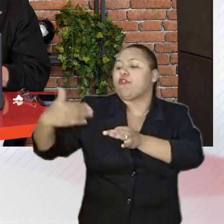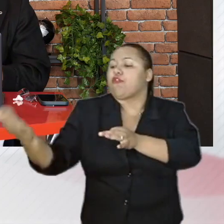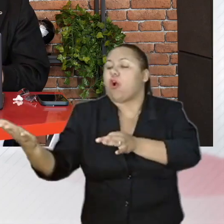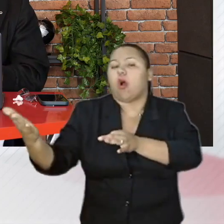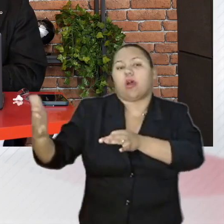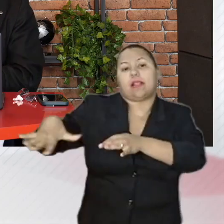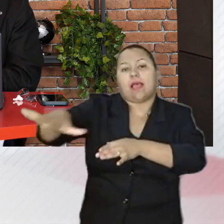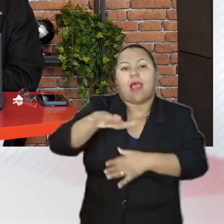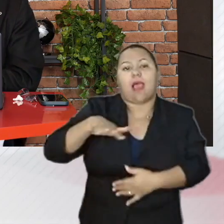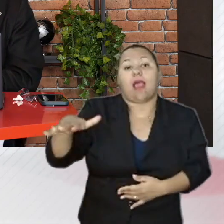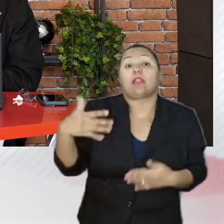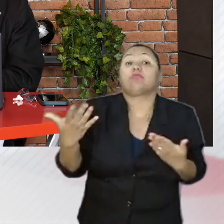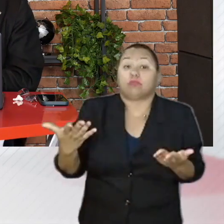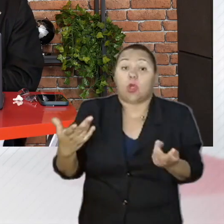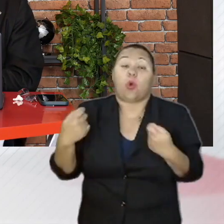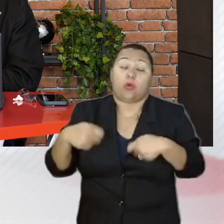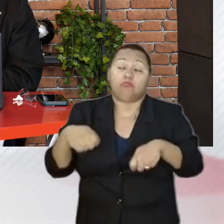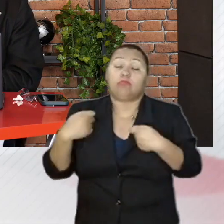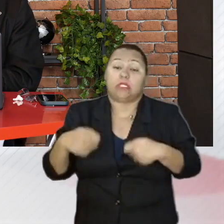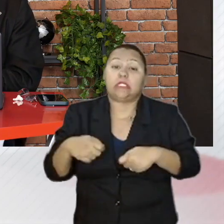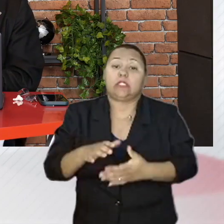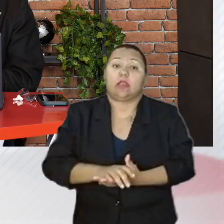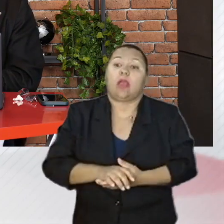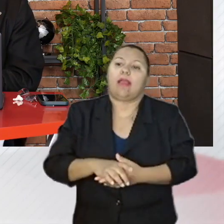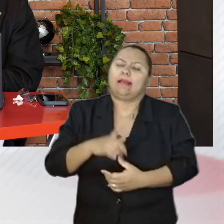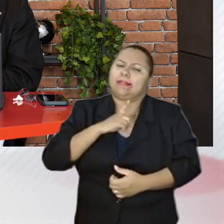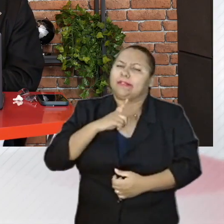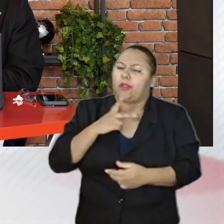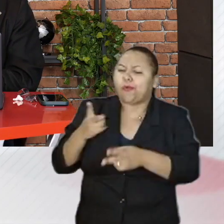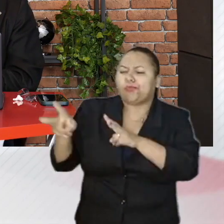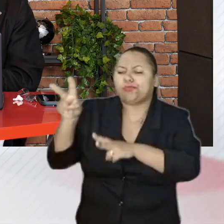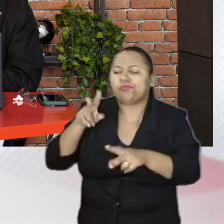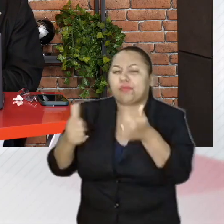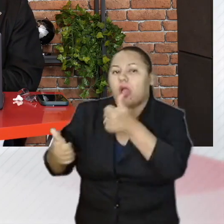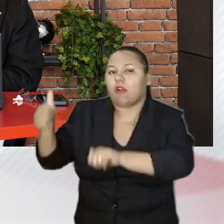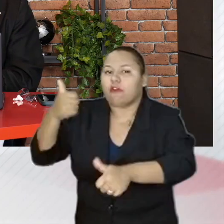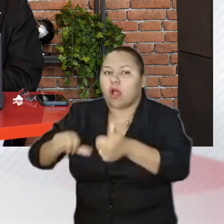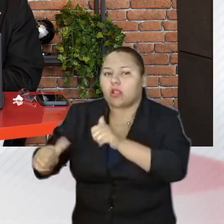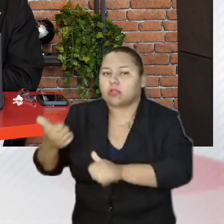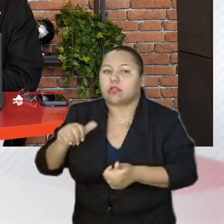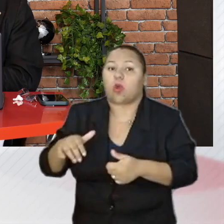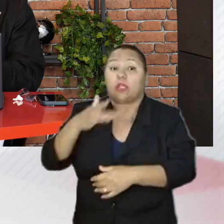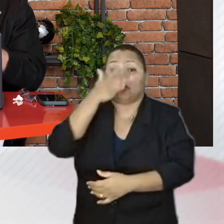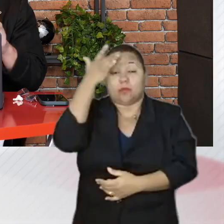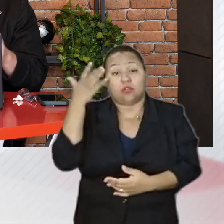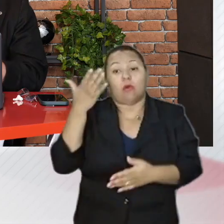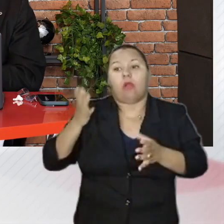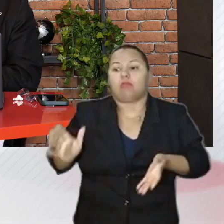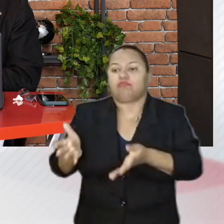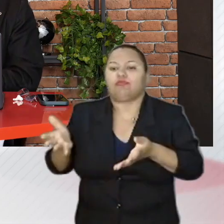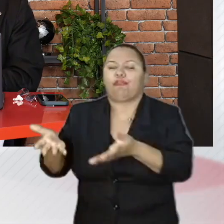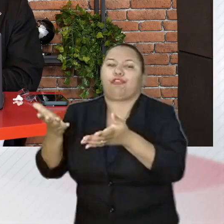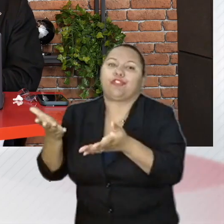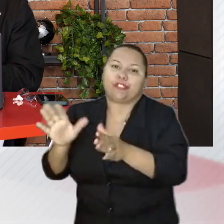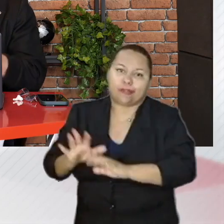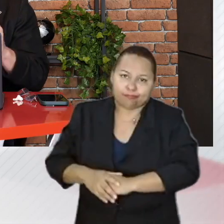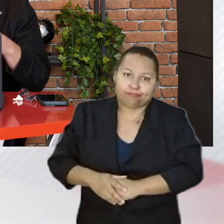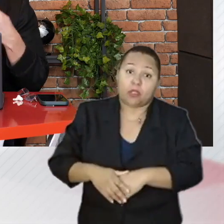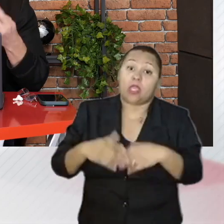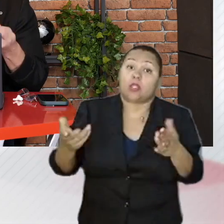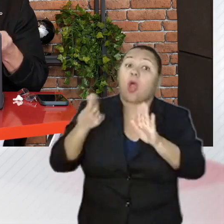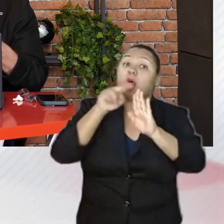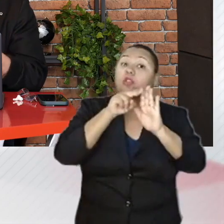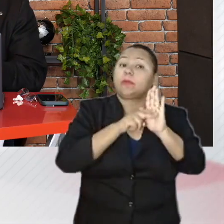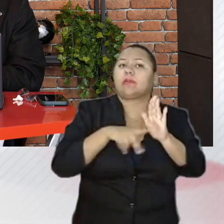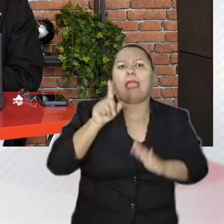muitas vezes a corrupção, e as pessoas acabam influenciando em relação a isso. Então essa normatização é importante. Tem um